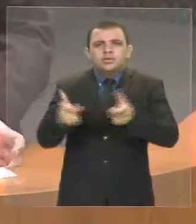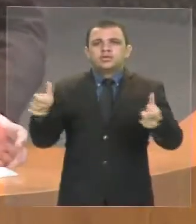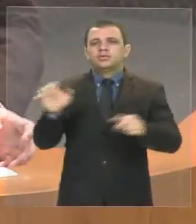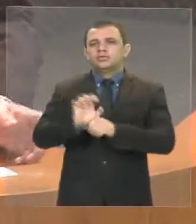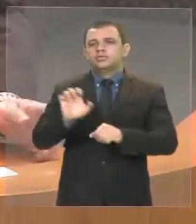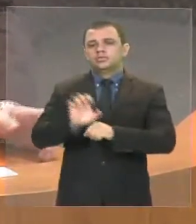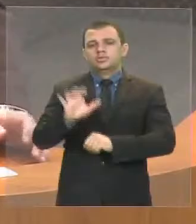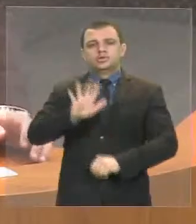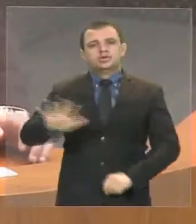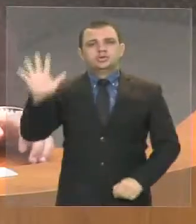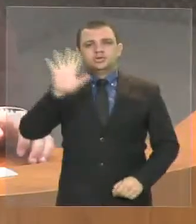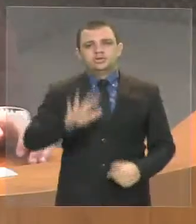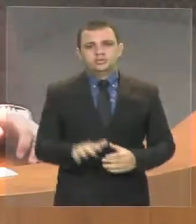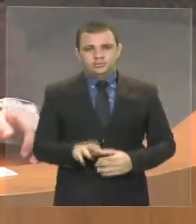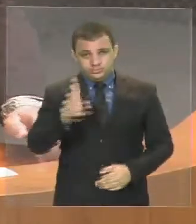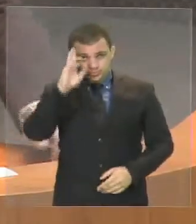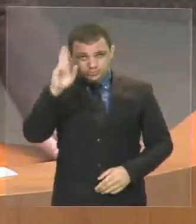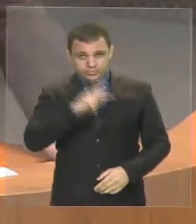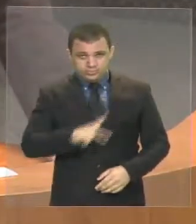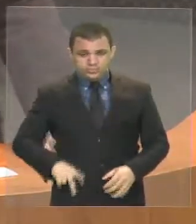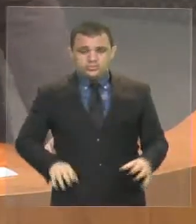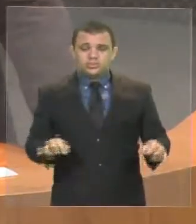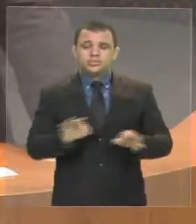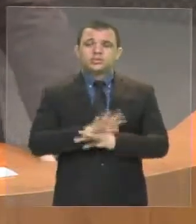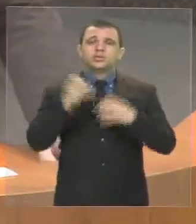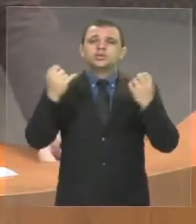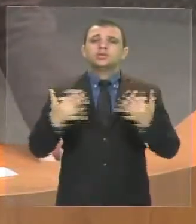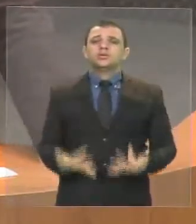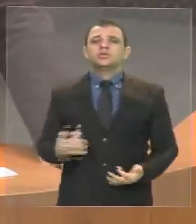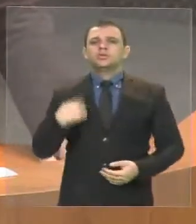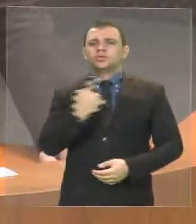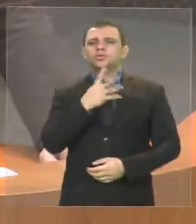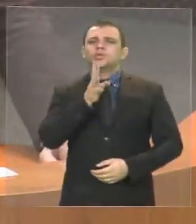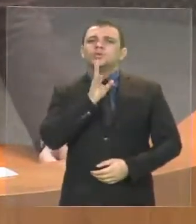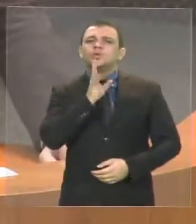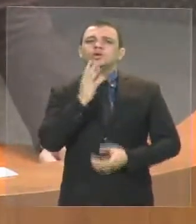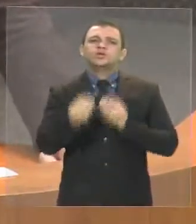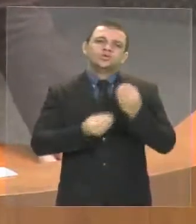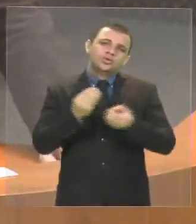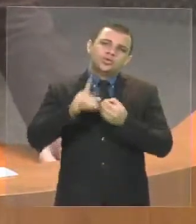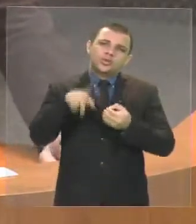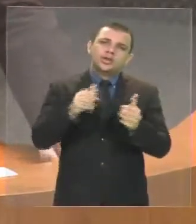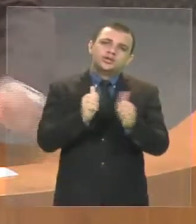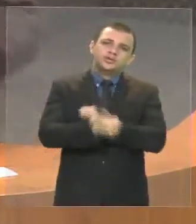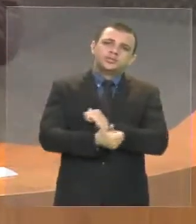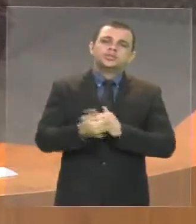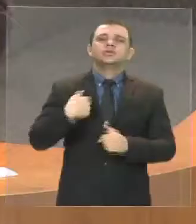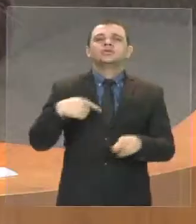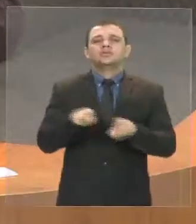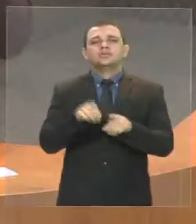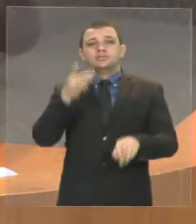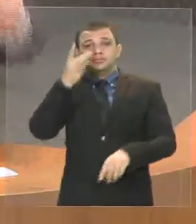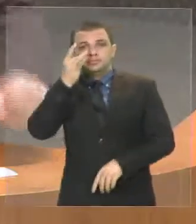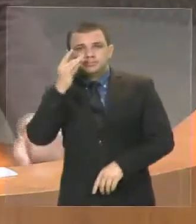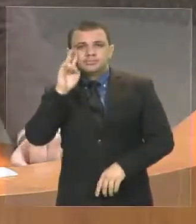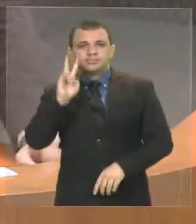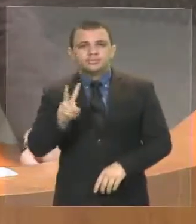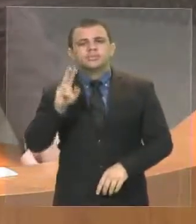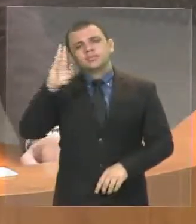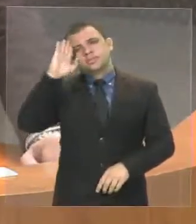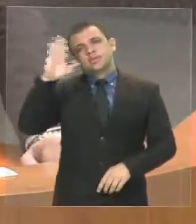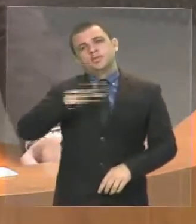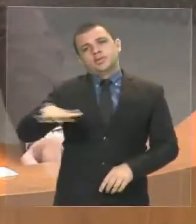Aqui, nós que temos o conhecimento desse esporte de vaquejada e vivenciamos de perto, principalmente na minha